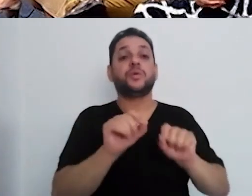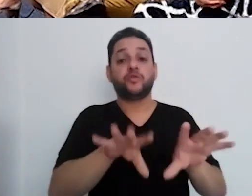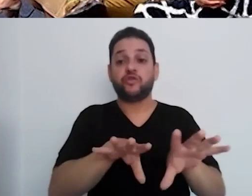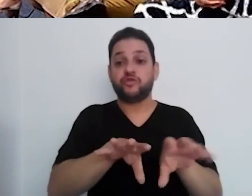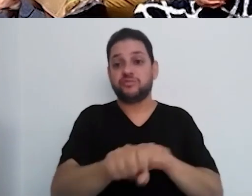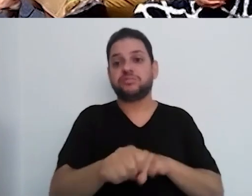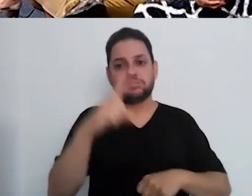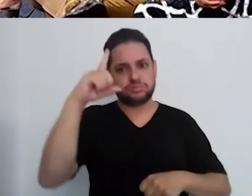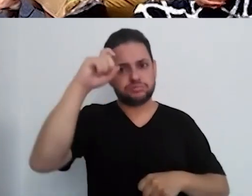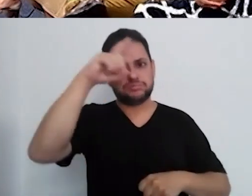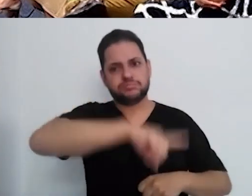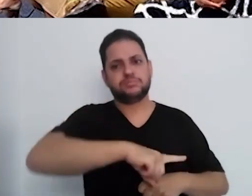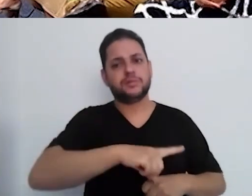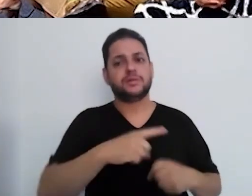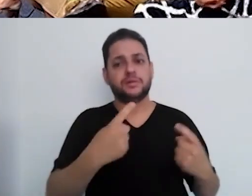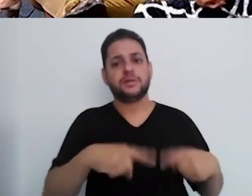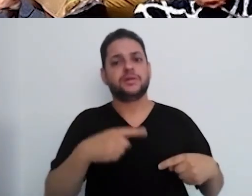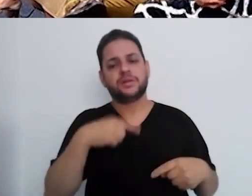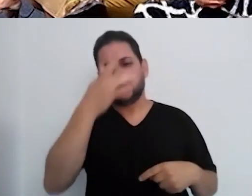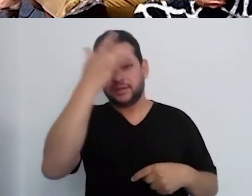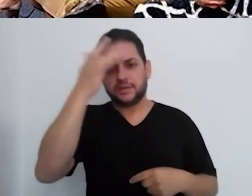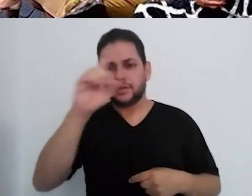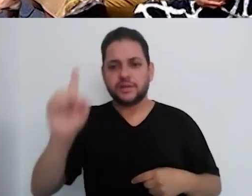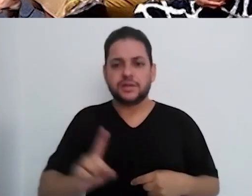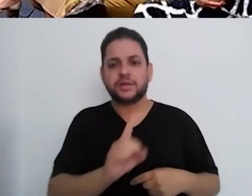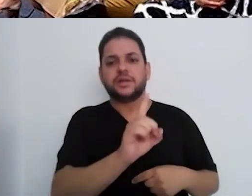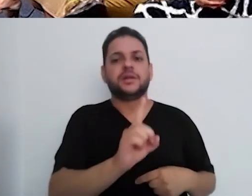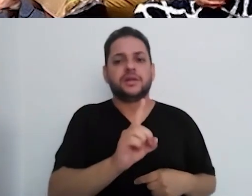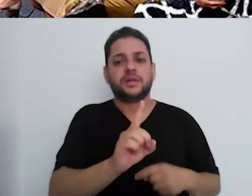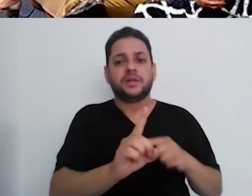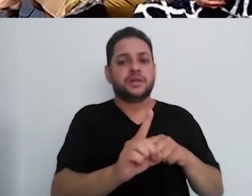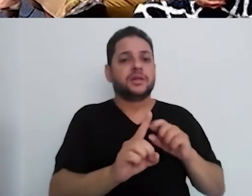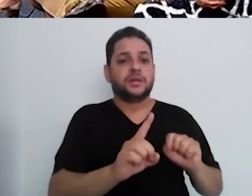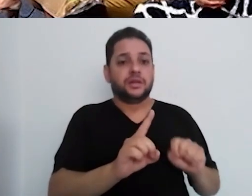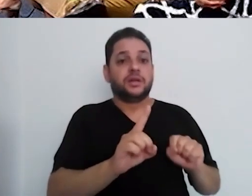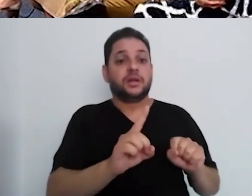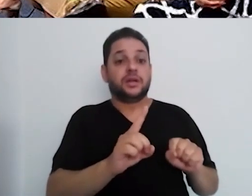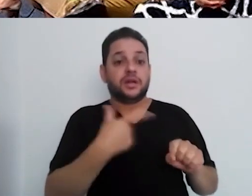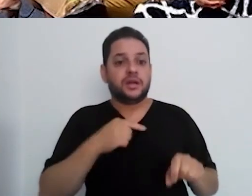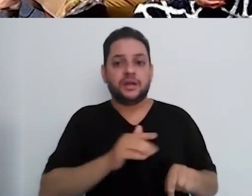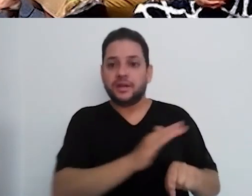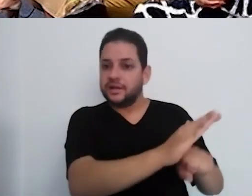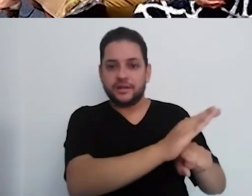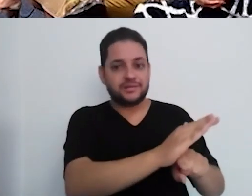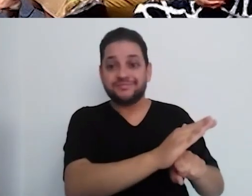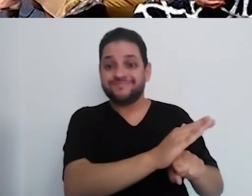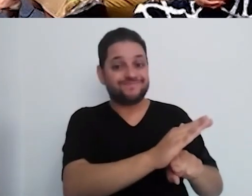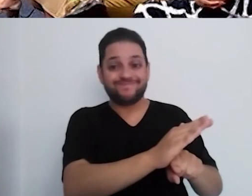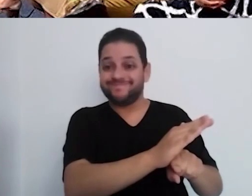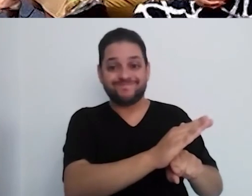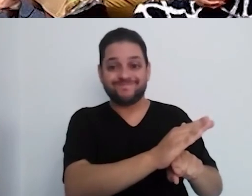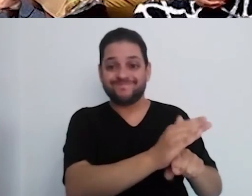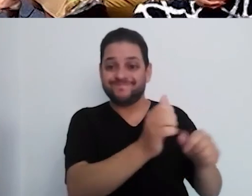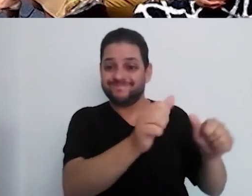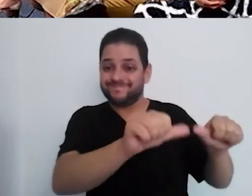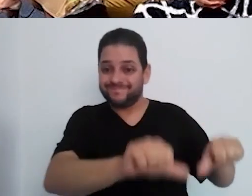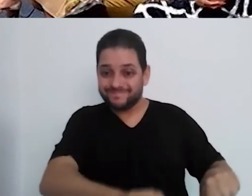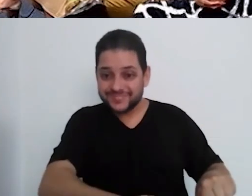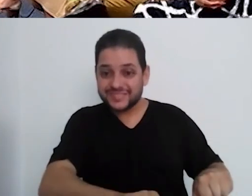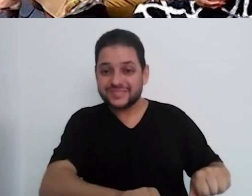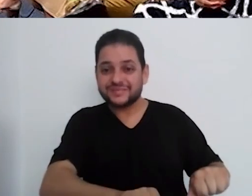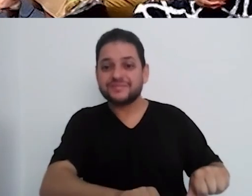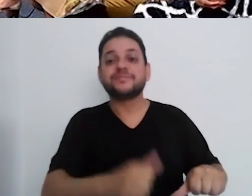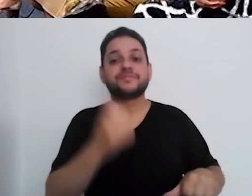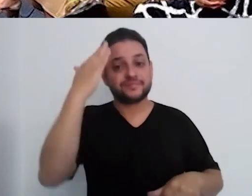é isso, né, você coloca uma pessoa ali que não é formada, que ela pode causar dano ao invés de tentar. Mas então eu só queria fazer assim, esse reconhecimento